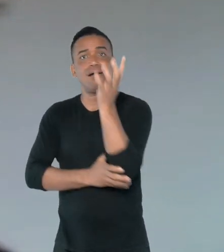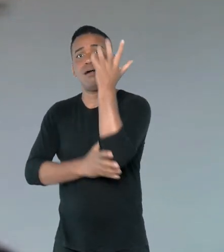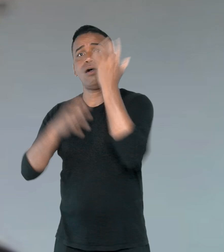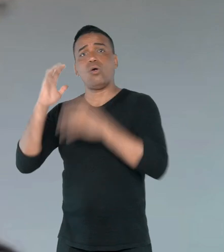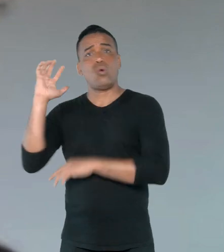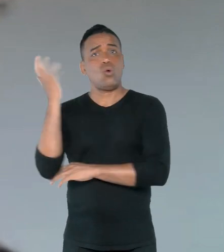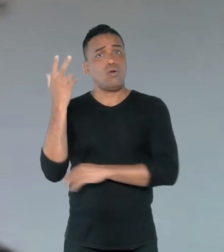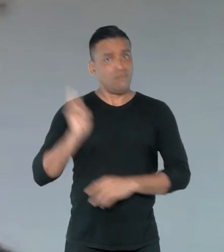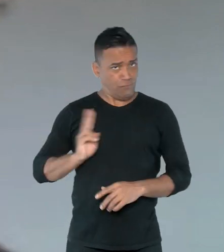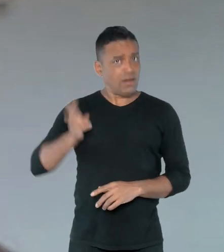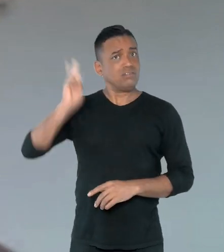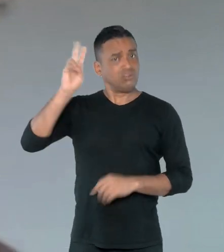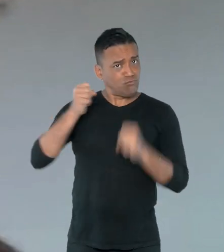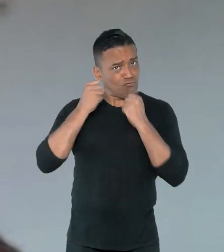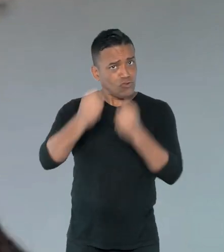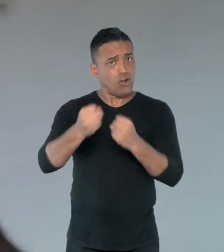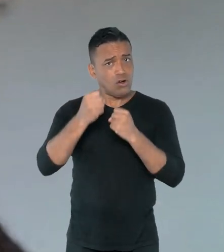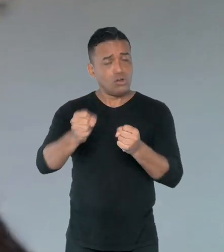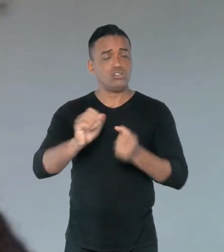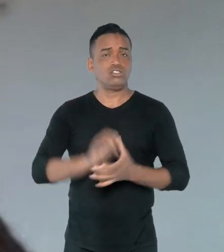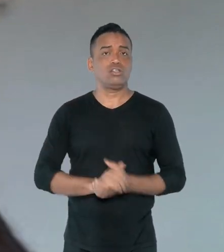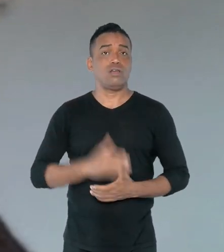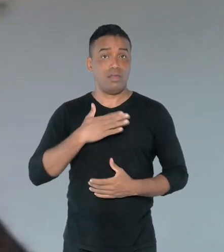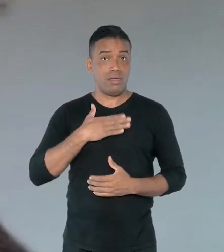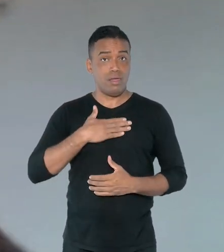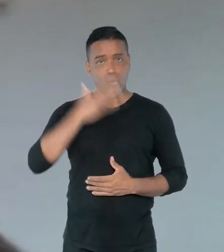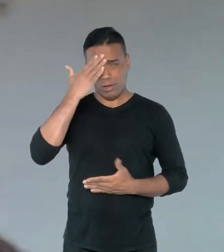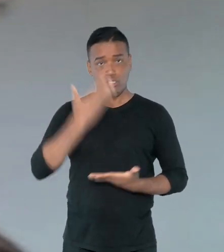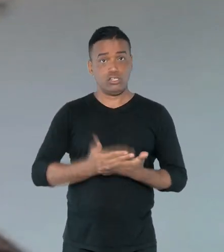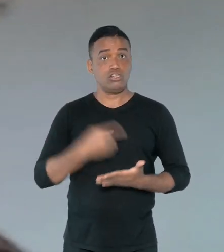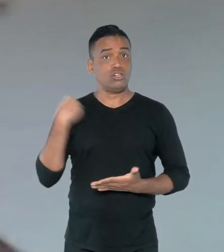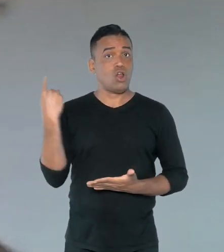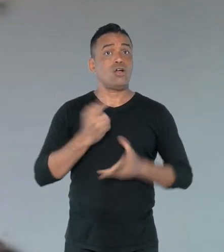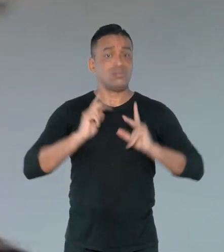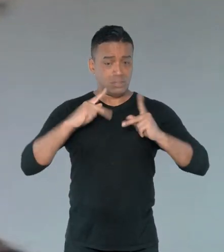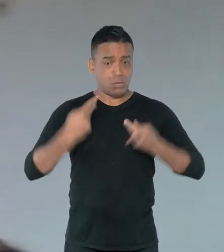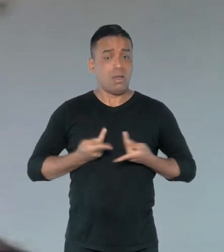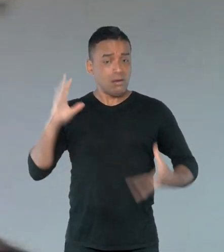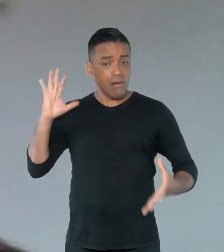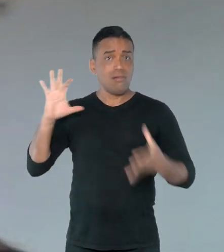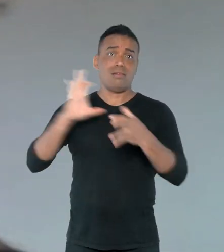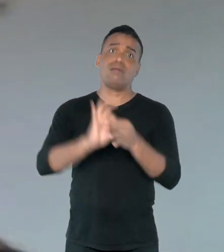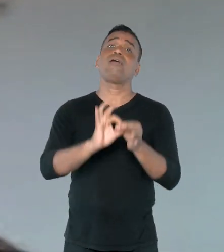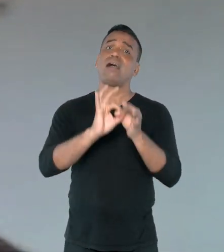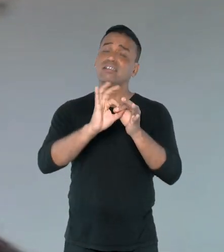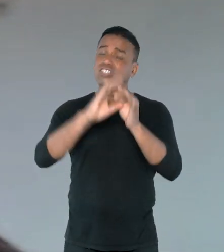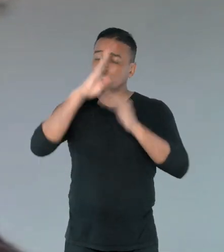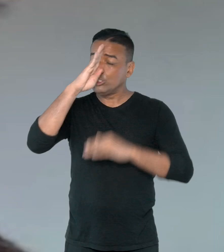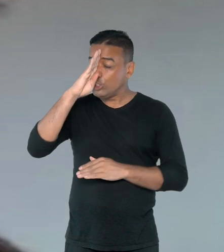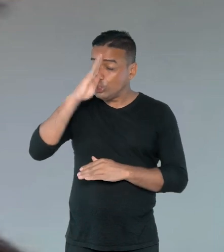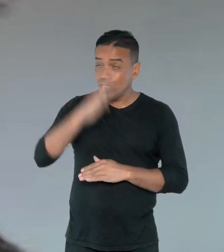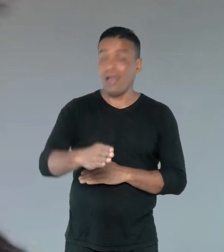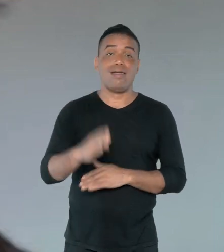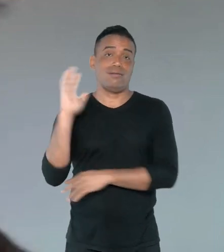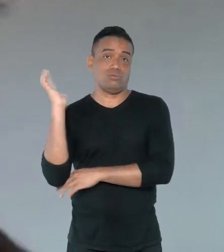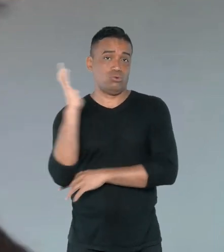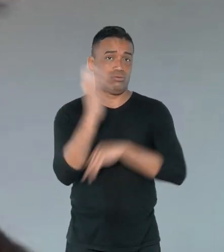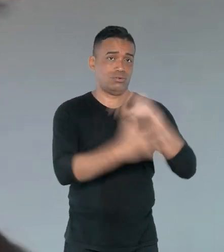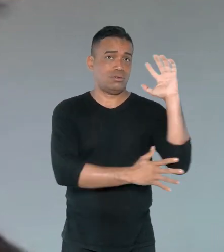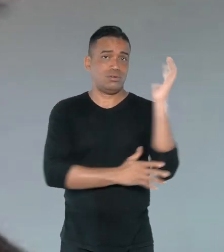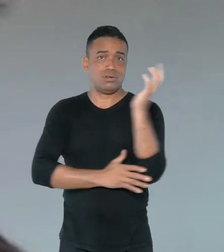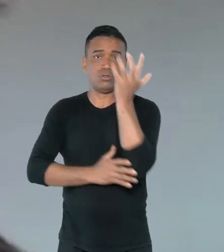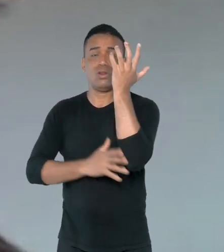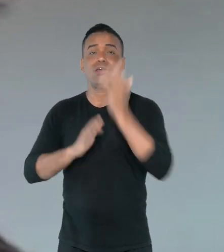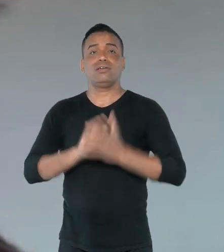porque eu acredito que nós somos natureza, né? A gente ainda não falou disso, mas eu estou agora